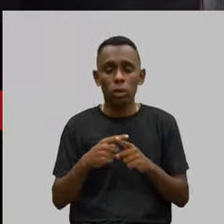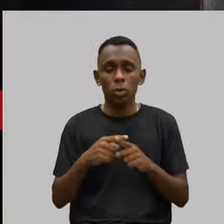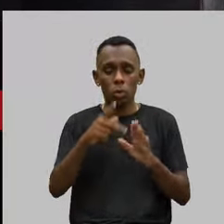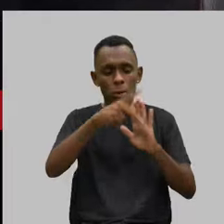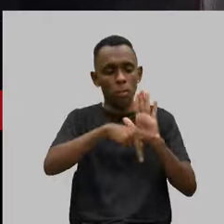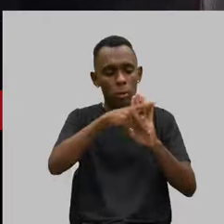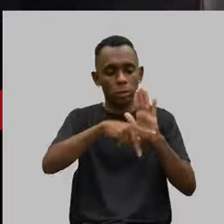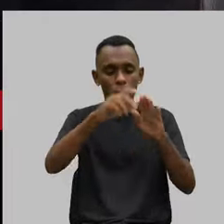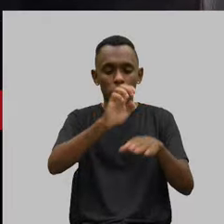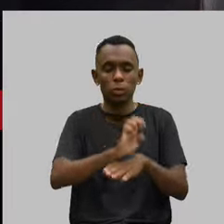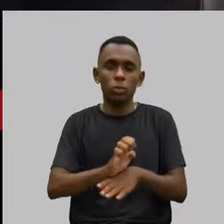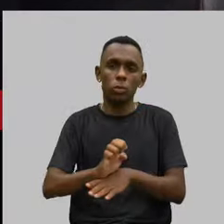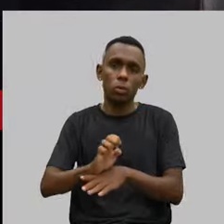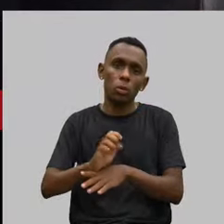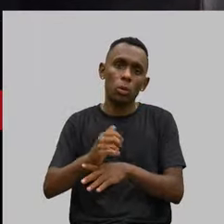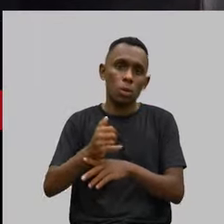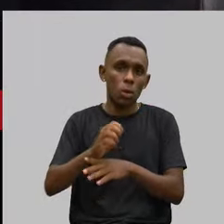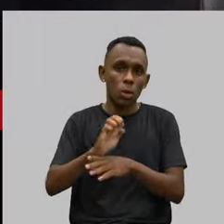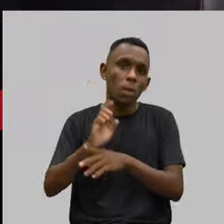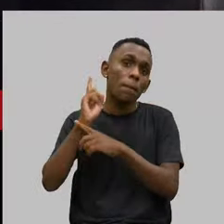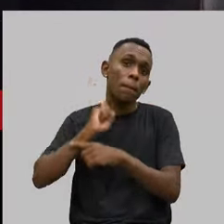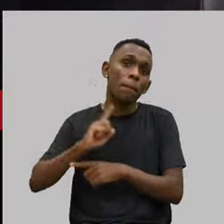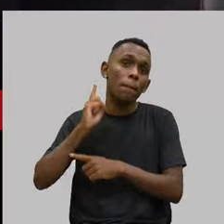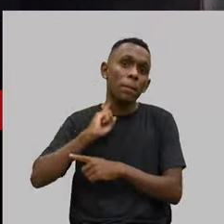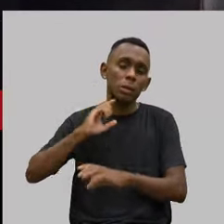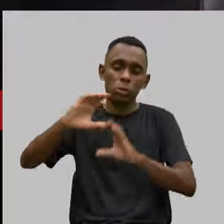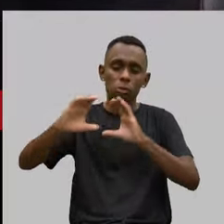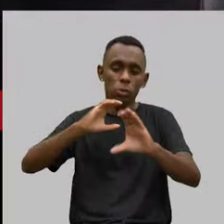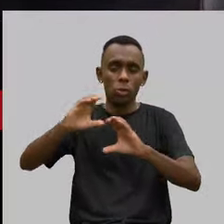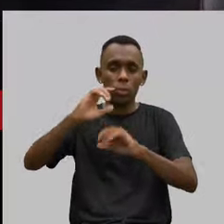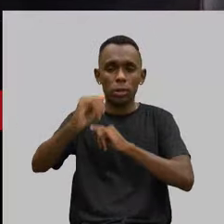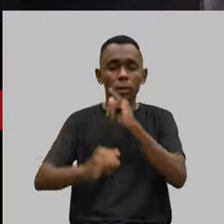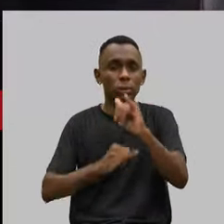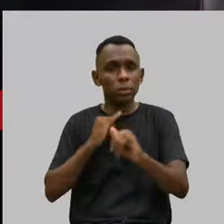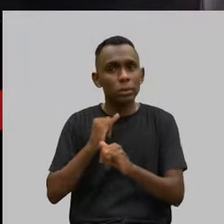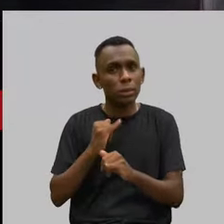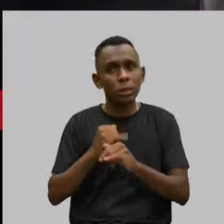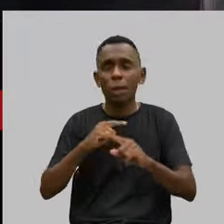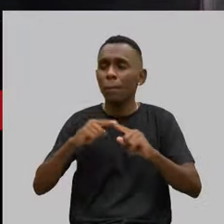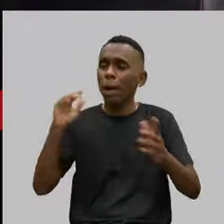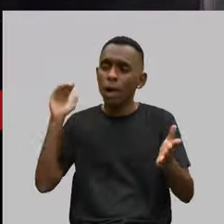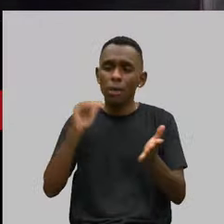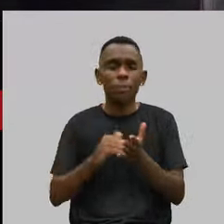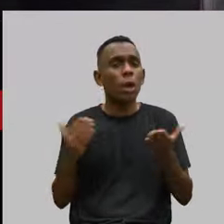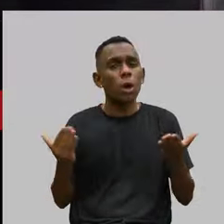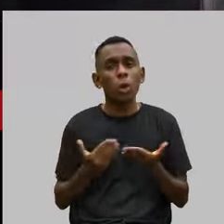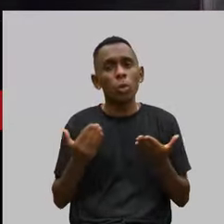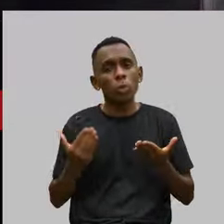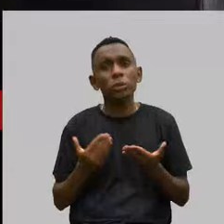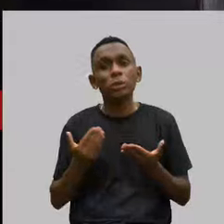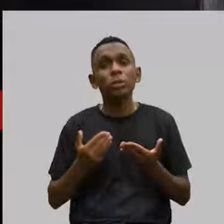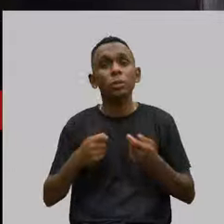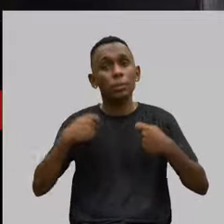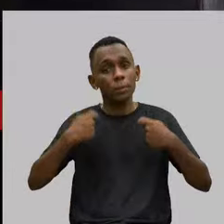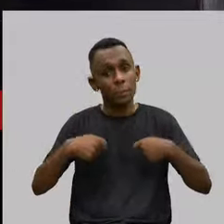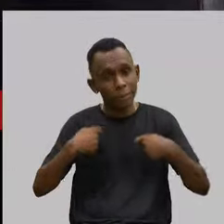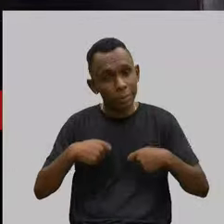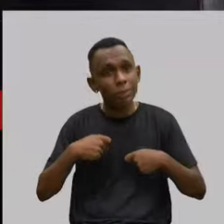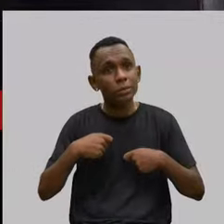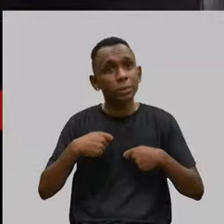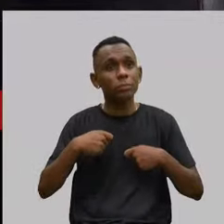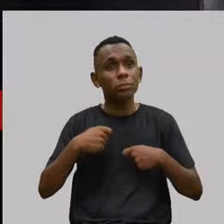virou alou Minas e até hoje não chega aonde a gente entende que precisava